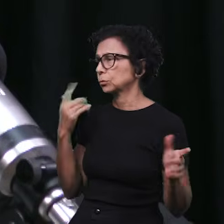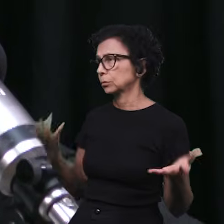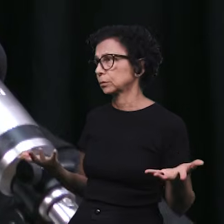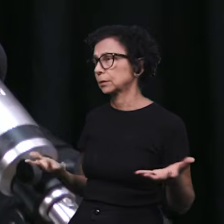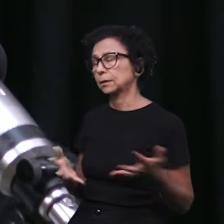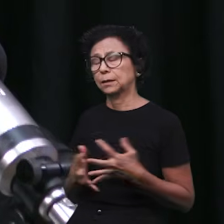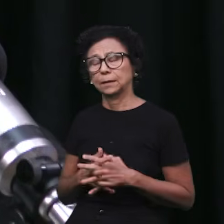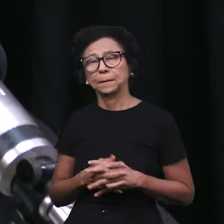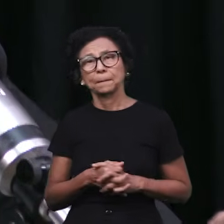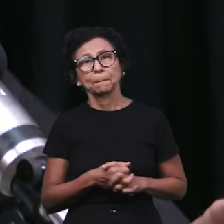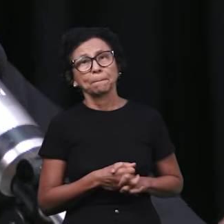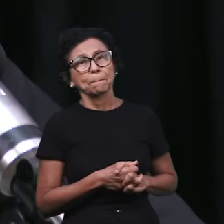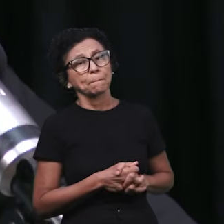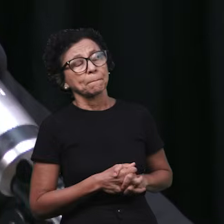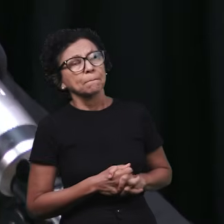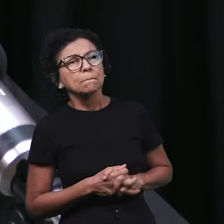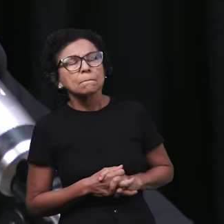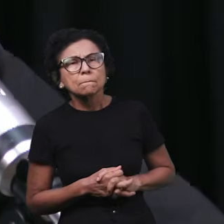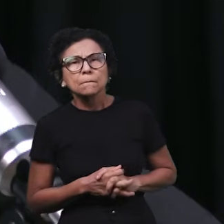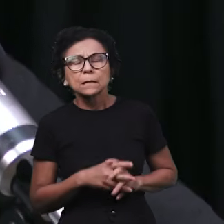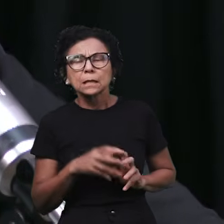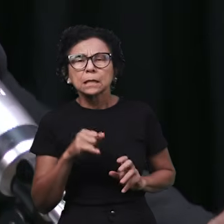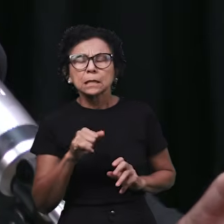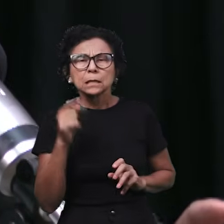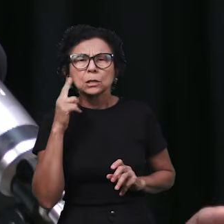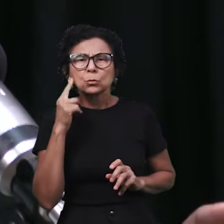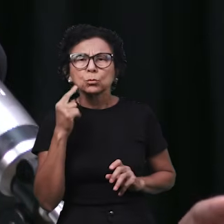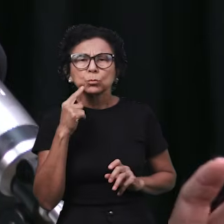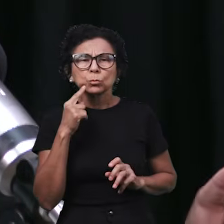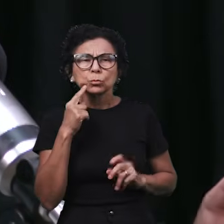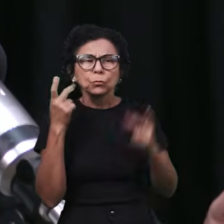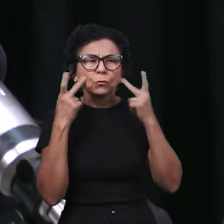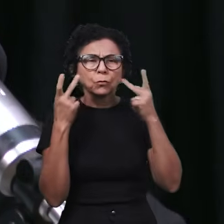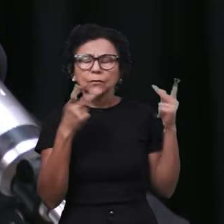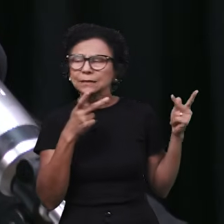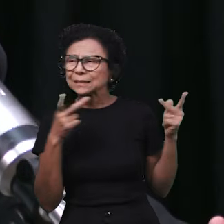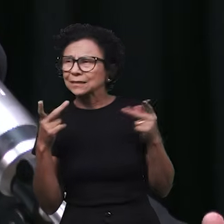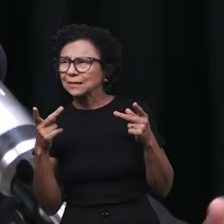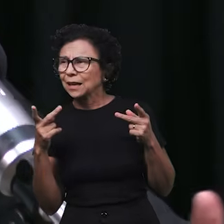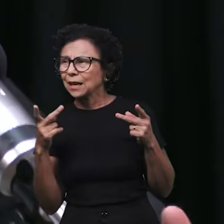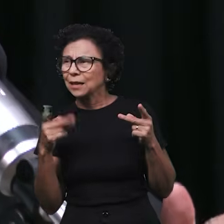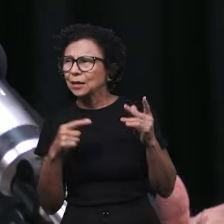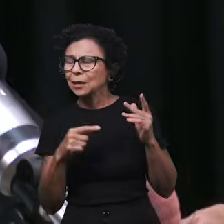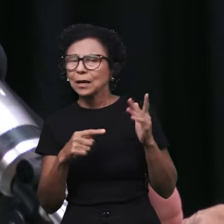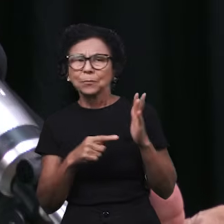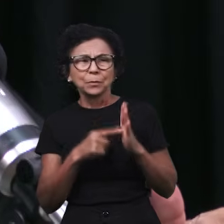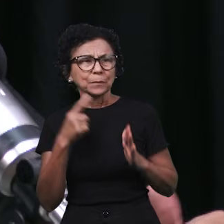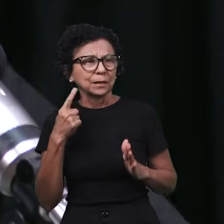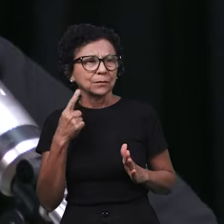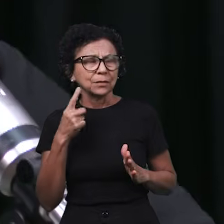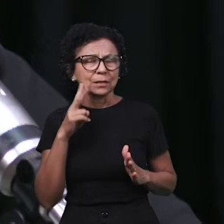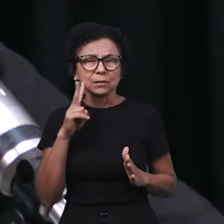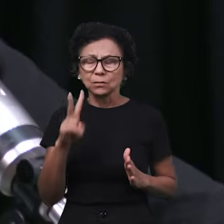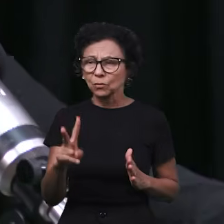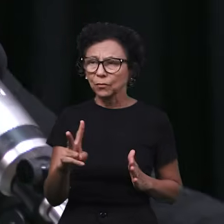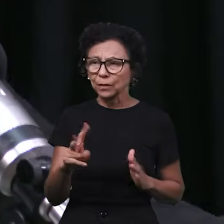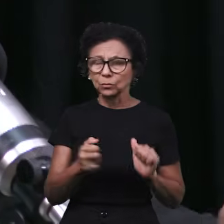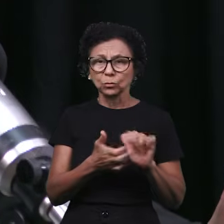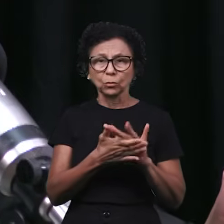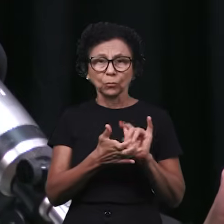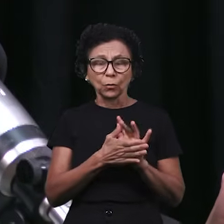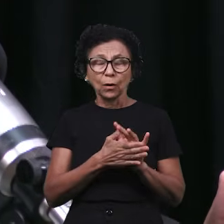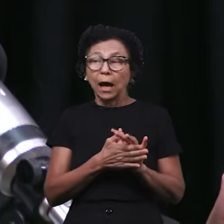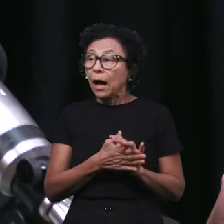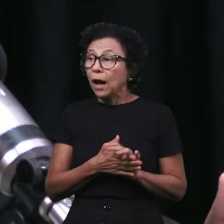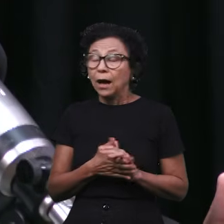a primeira vez que ele ouvir esse louvor, ele fala assim, ele nunca ouviu falar de Jesus. O Genamos fala assim, Jesus vai matar minha sede, então eu não preciso mais beber água agora que